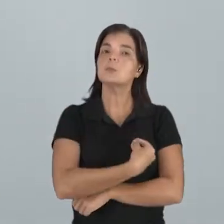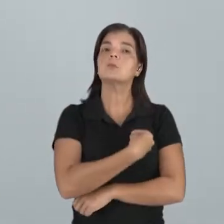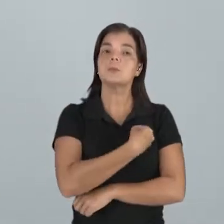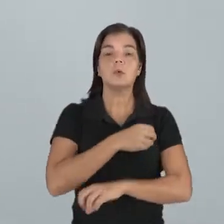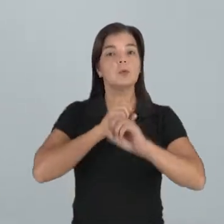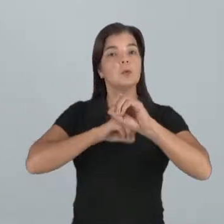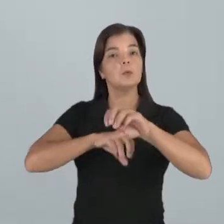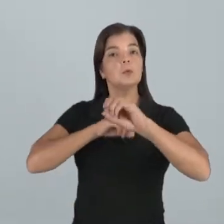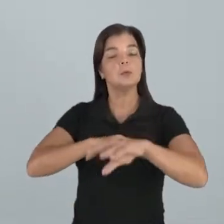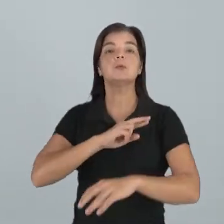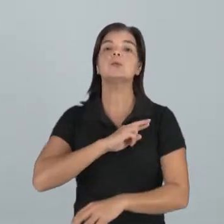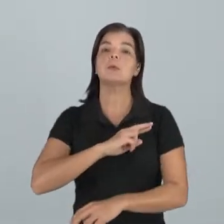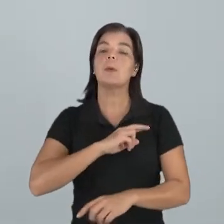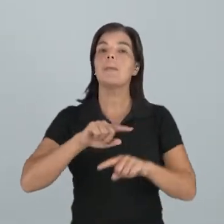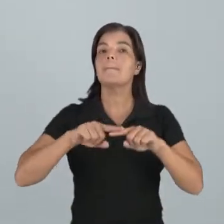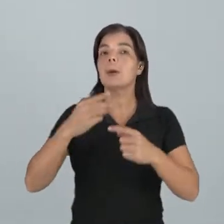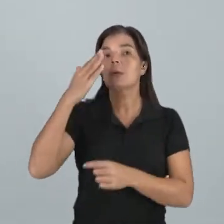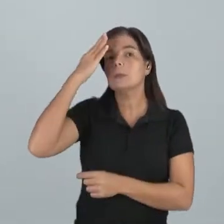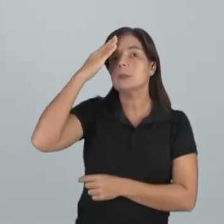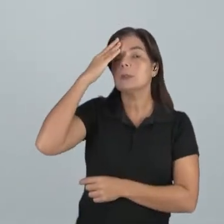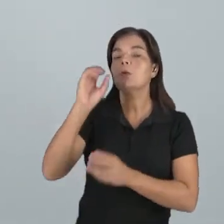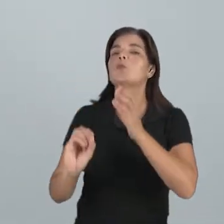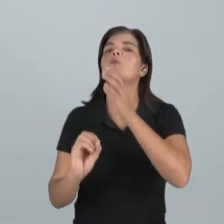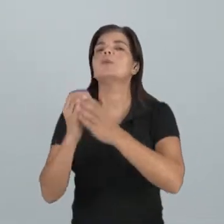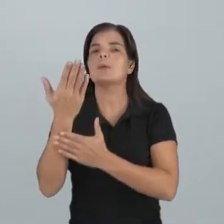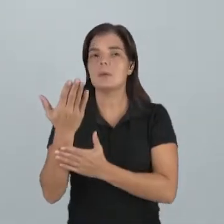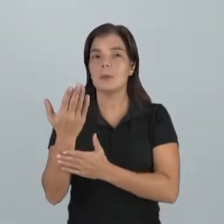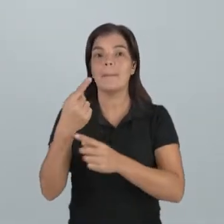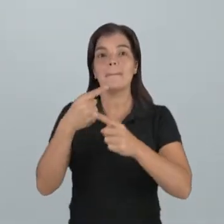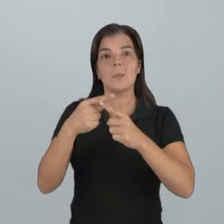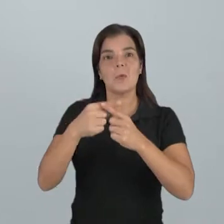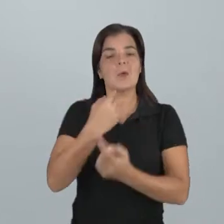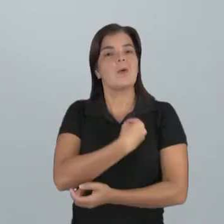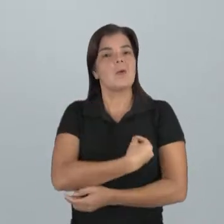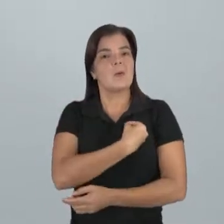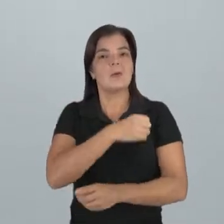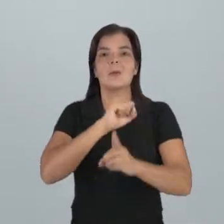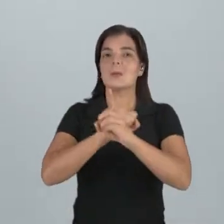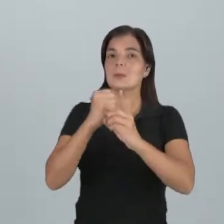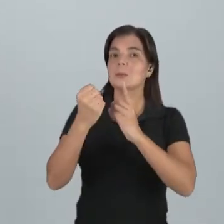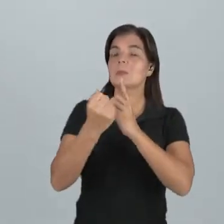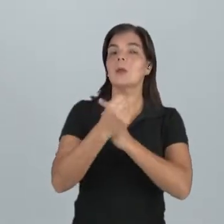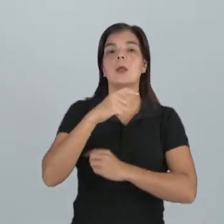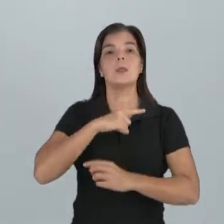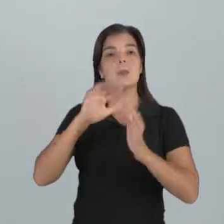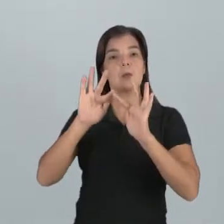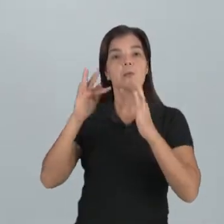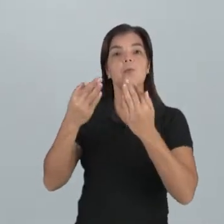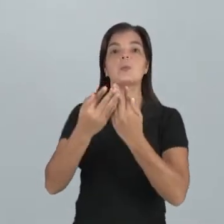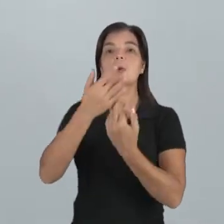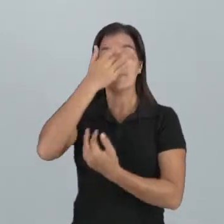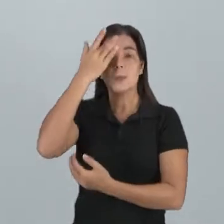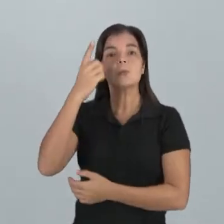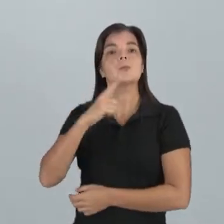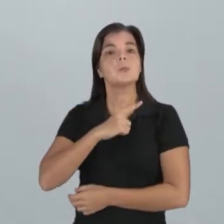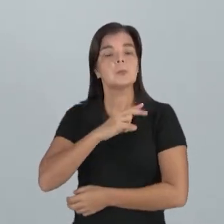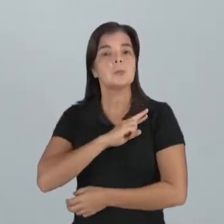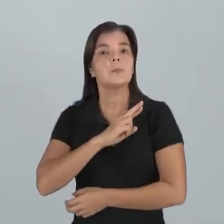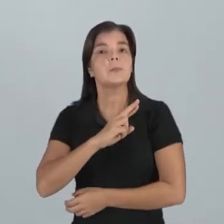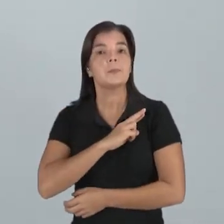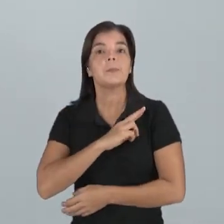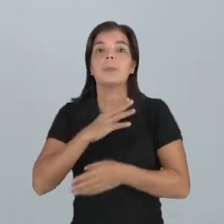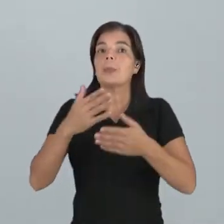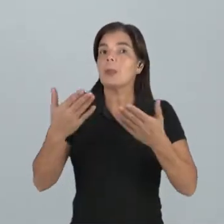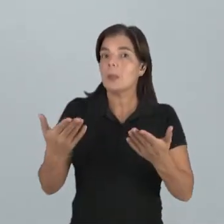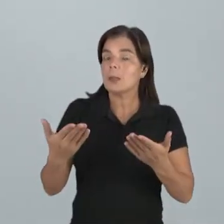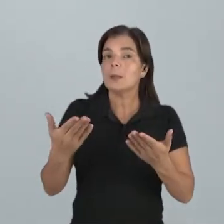ensino religioso para entender o fenômeno religioso, porque vai conviver na sociedade ou até na família com pessoas que têm religião.